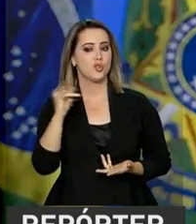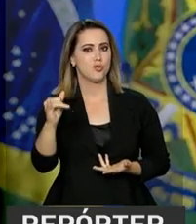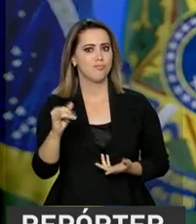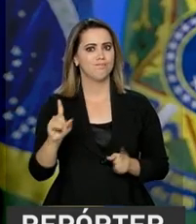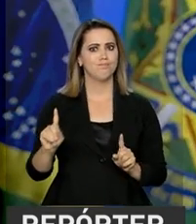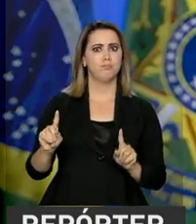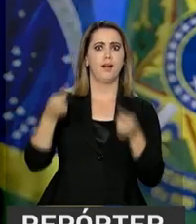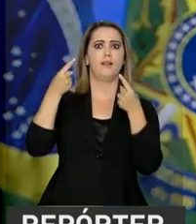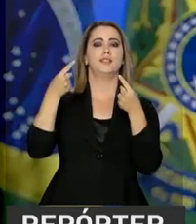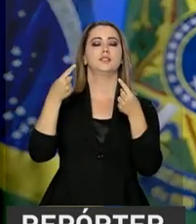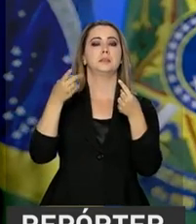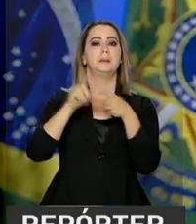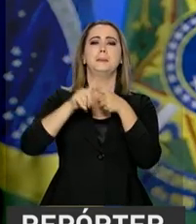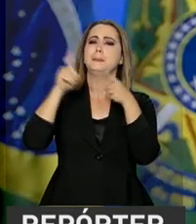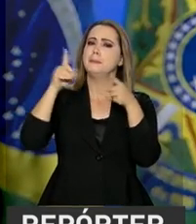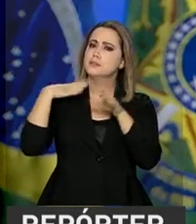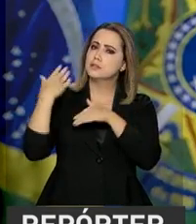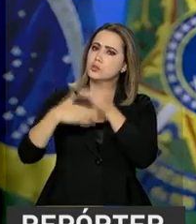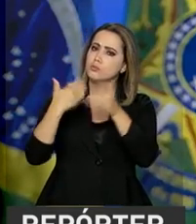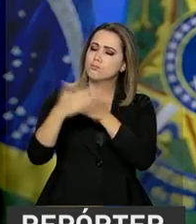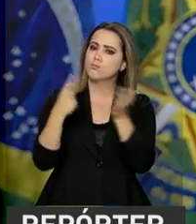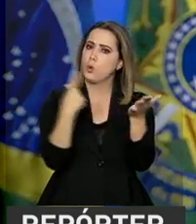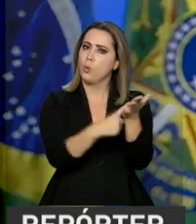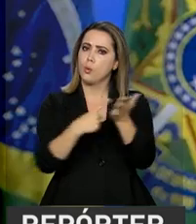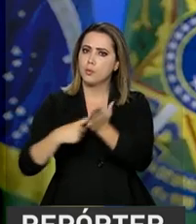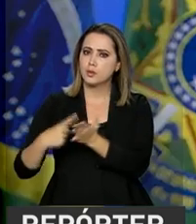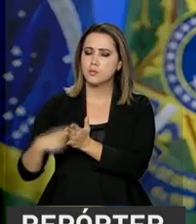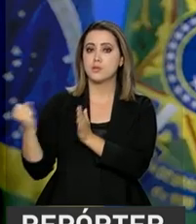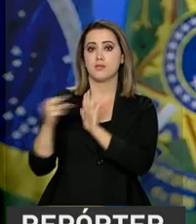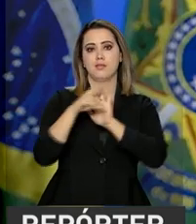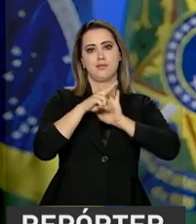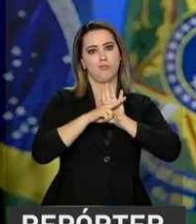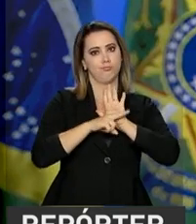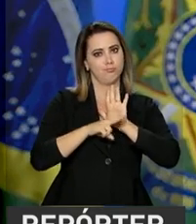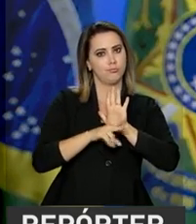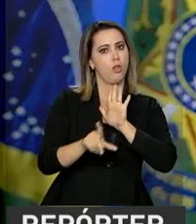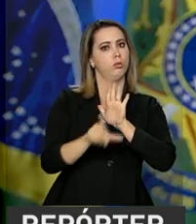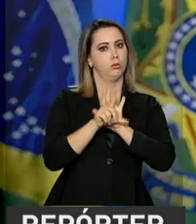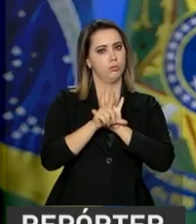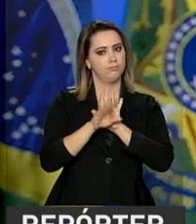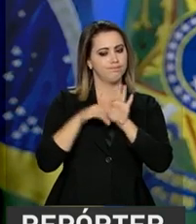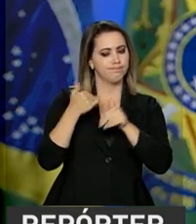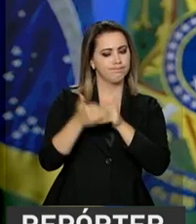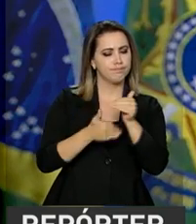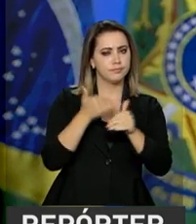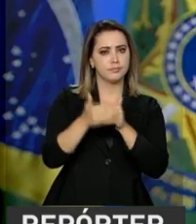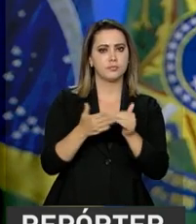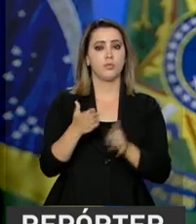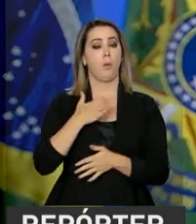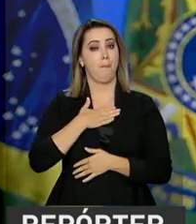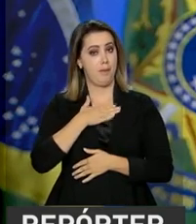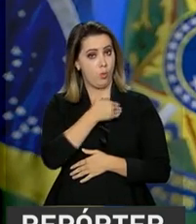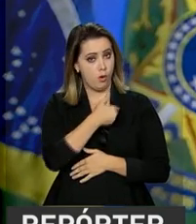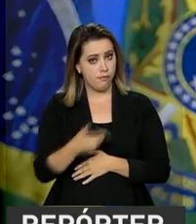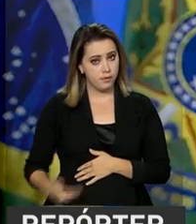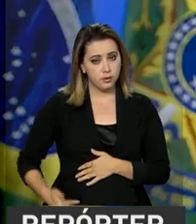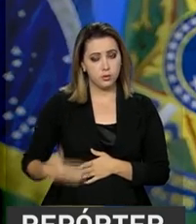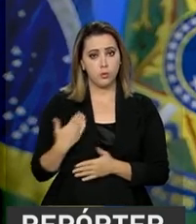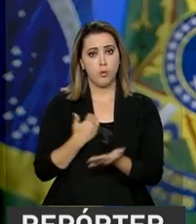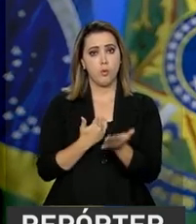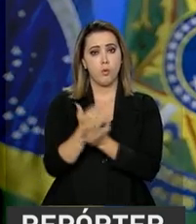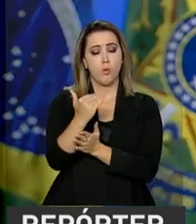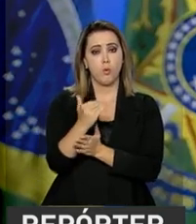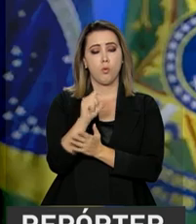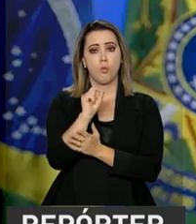desafiadores mas mantivemos a pauta das reformas e avançamos ainda mais meu governo começou inspirado no